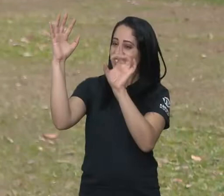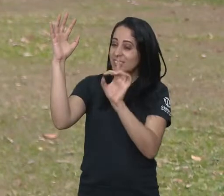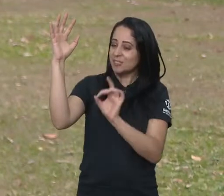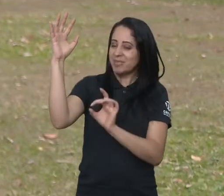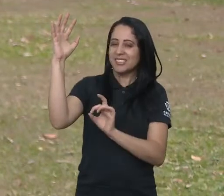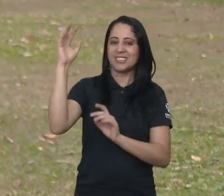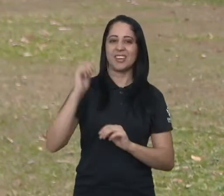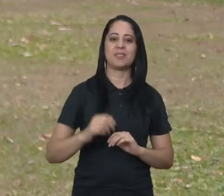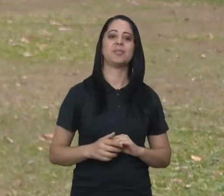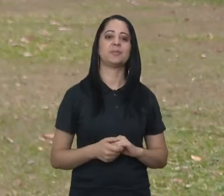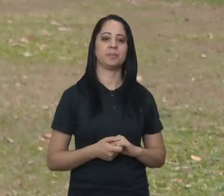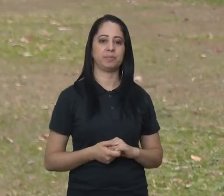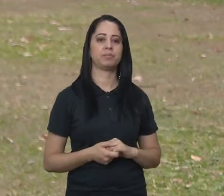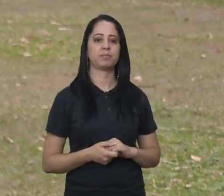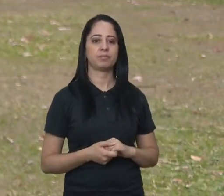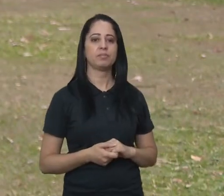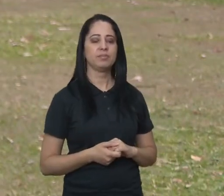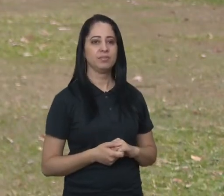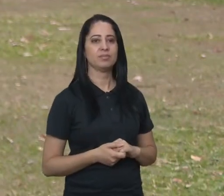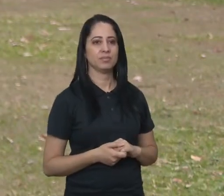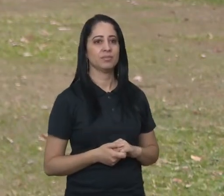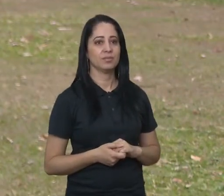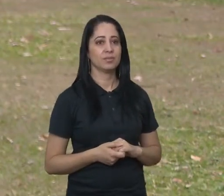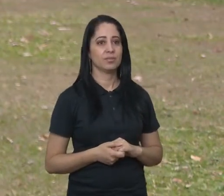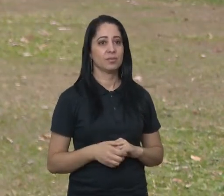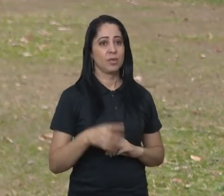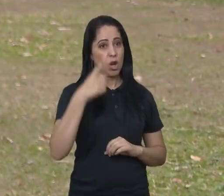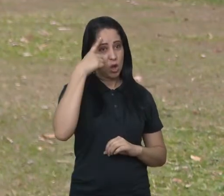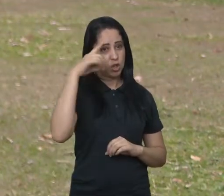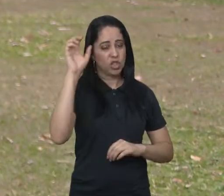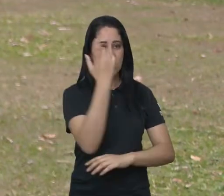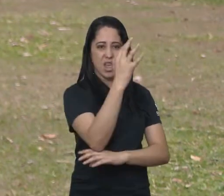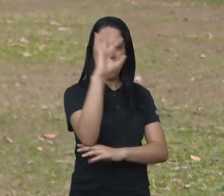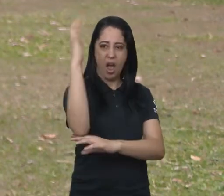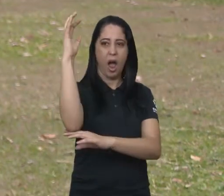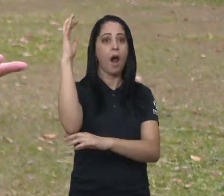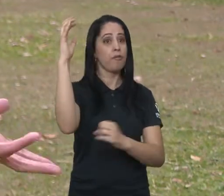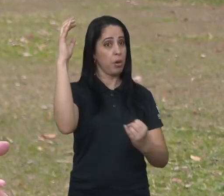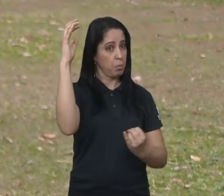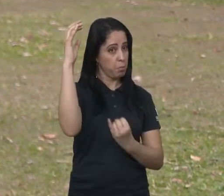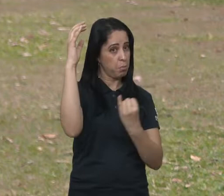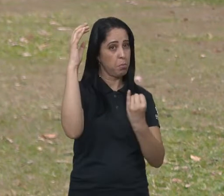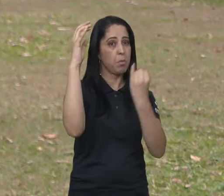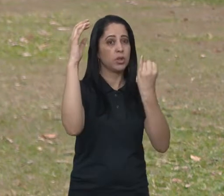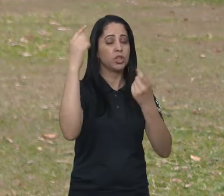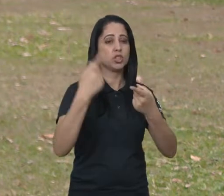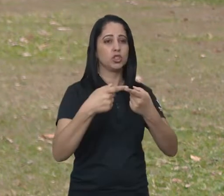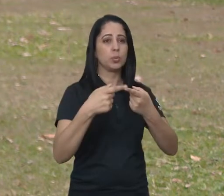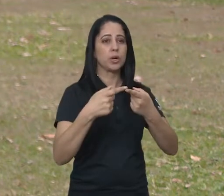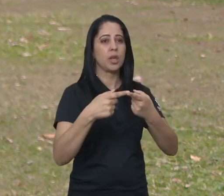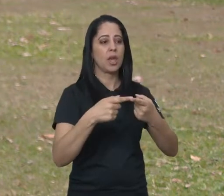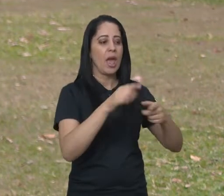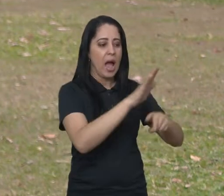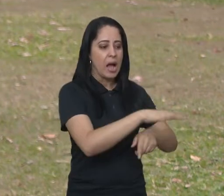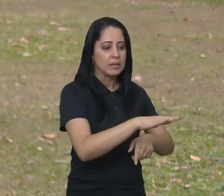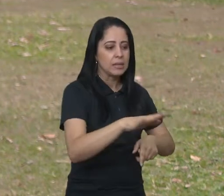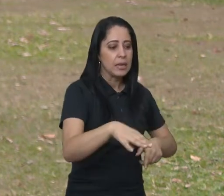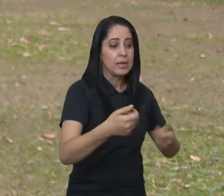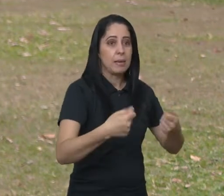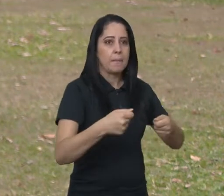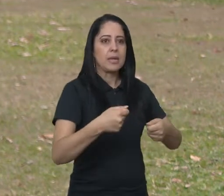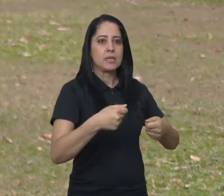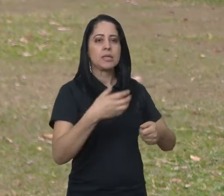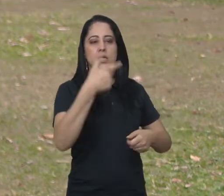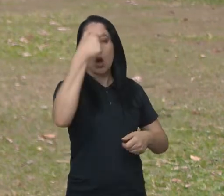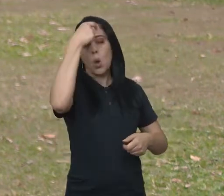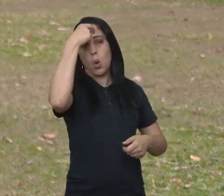é muito importante a questão do Dia da Árvore, né? Como eu falei, principalmente nas escolas, para as crianças, né,